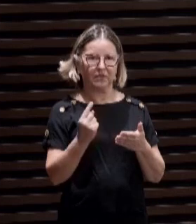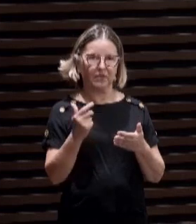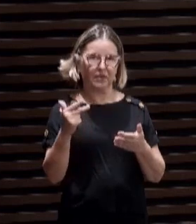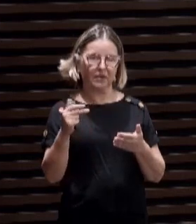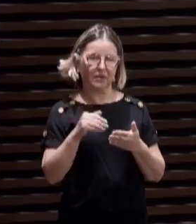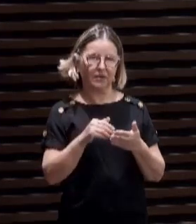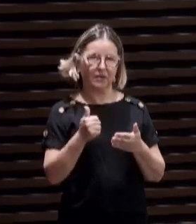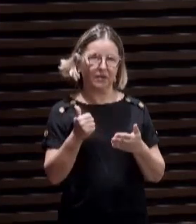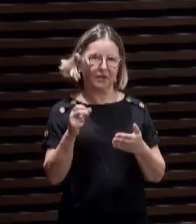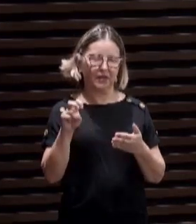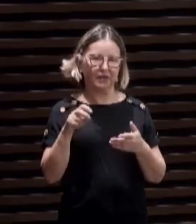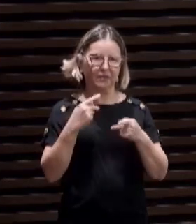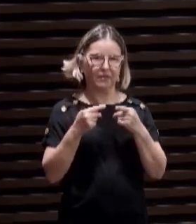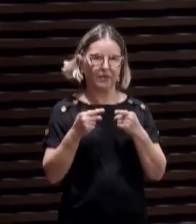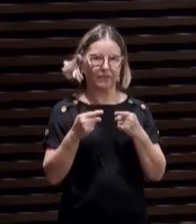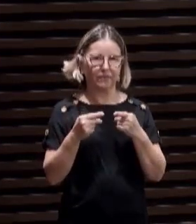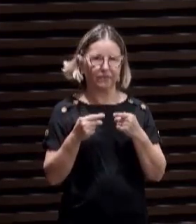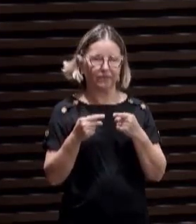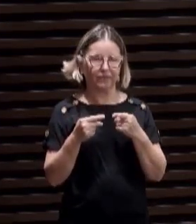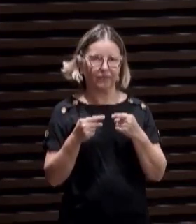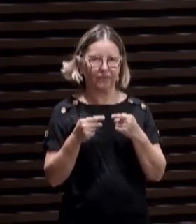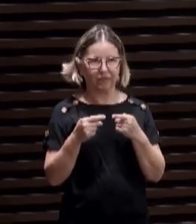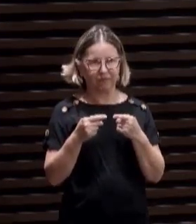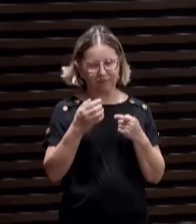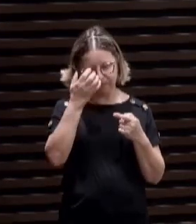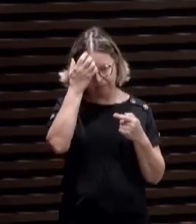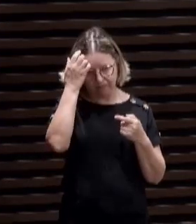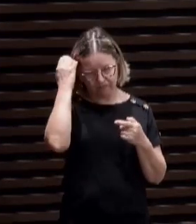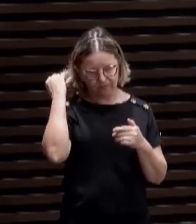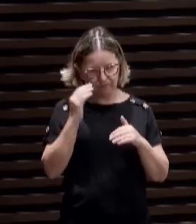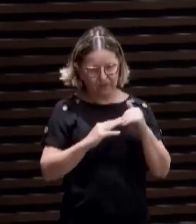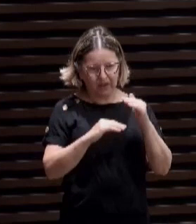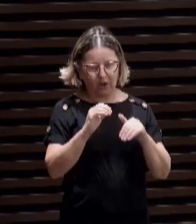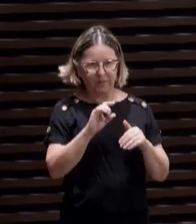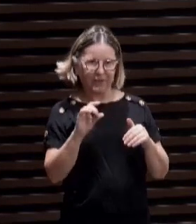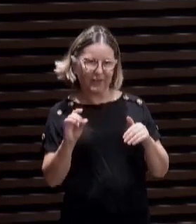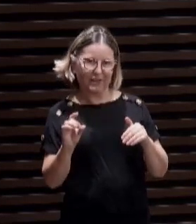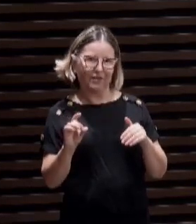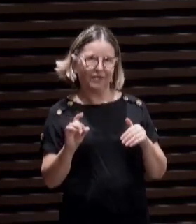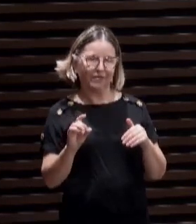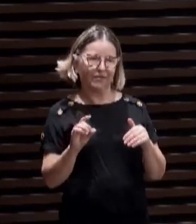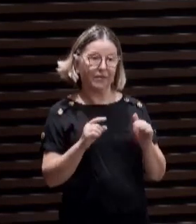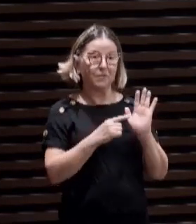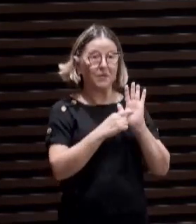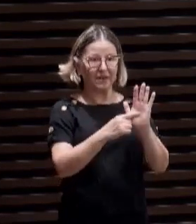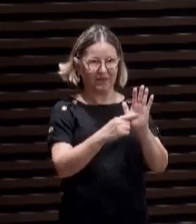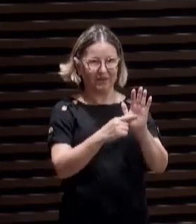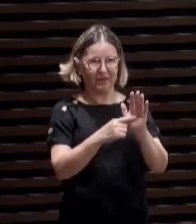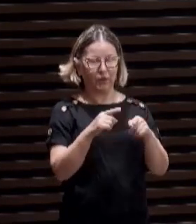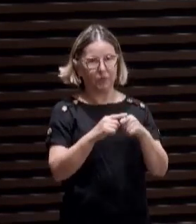diz: manifesta se tornará a obra de cada um, pois o dia